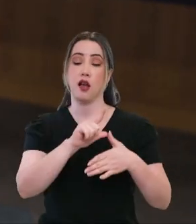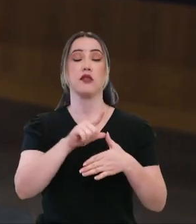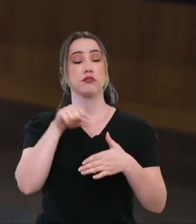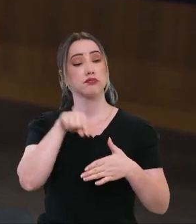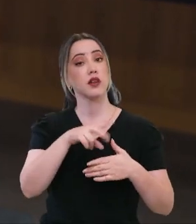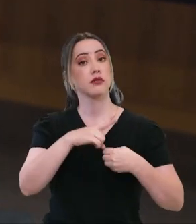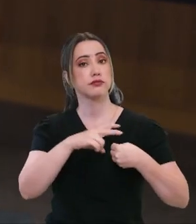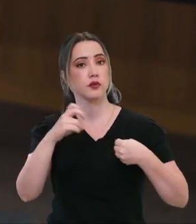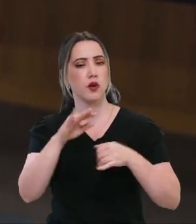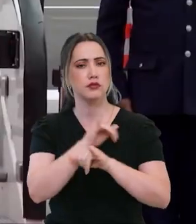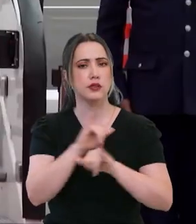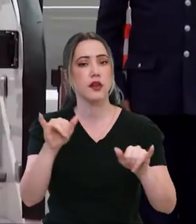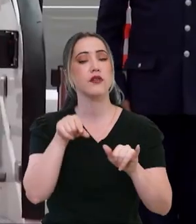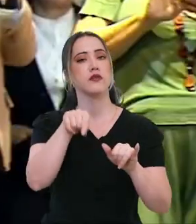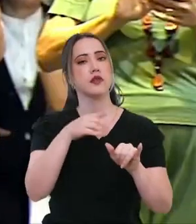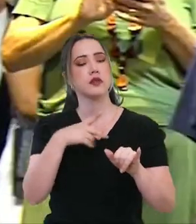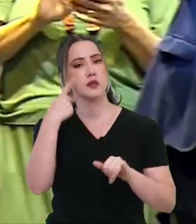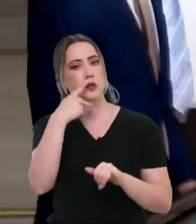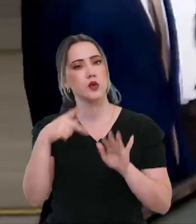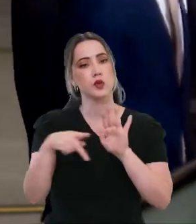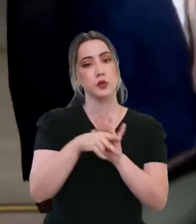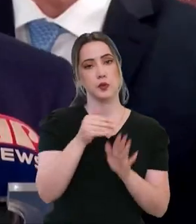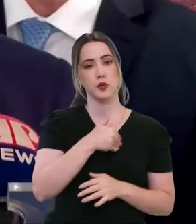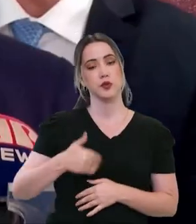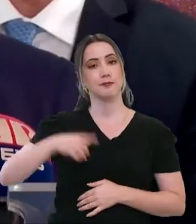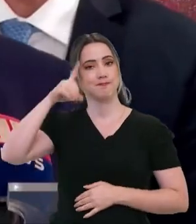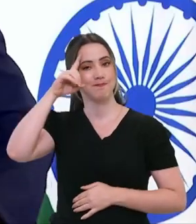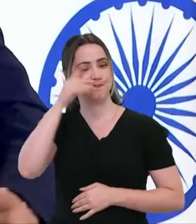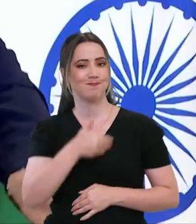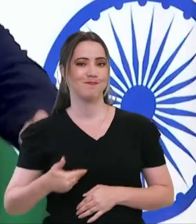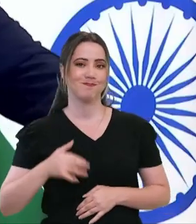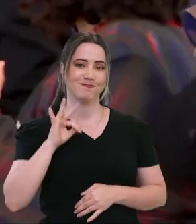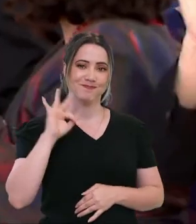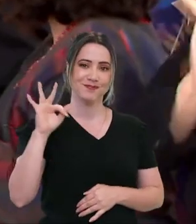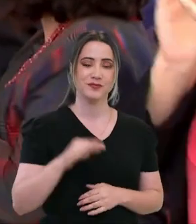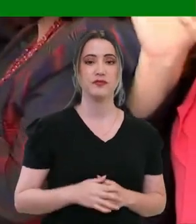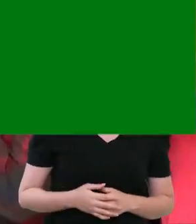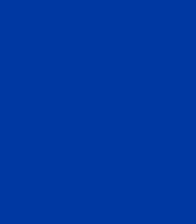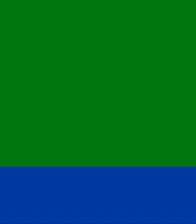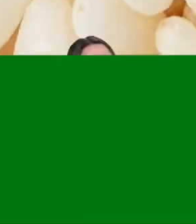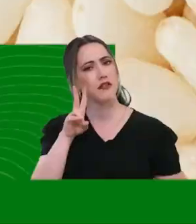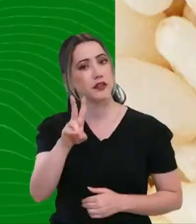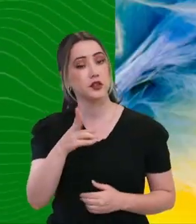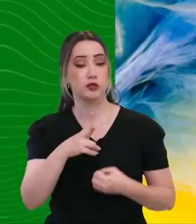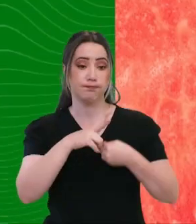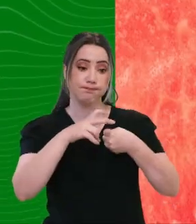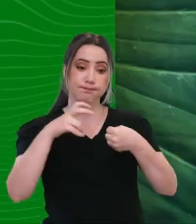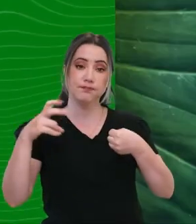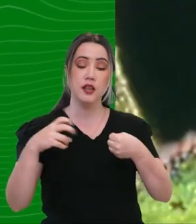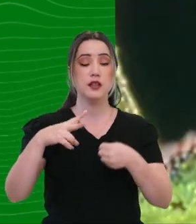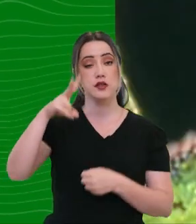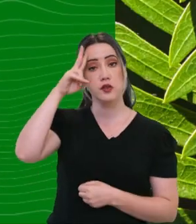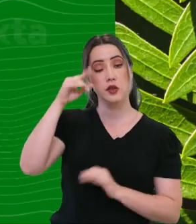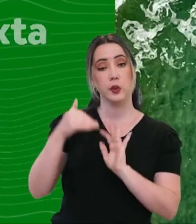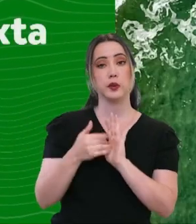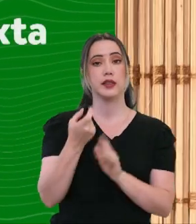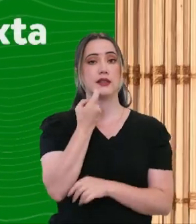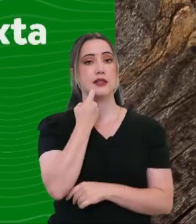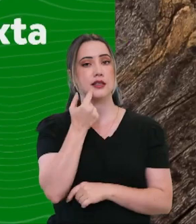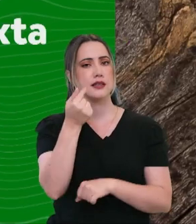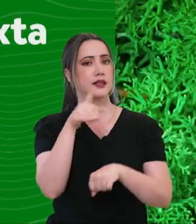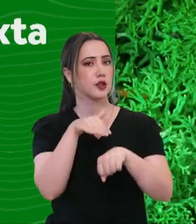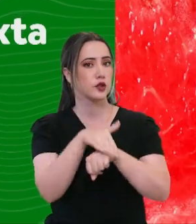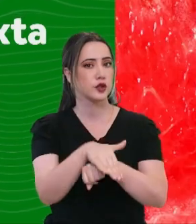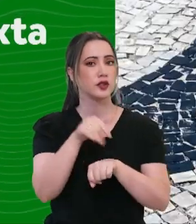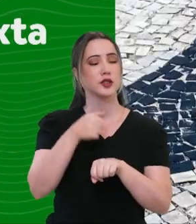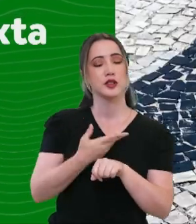do Brasil informa o cidadão sobre as políticas públicas e o dia a dia do governo federal. Acompanhe a Voz do Brasil de segunda a sexta a partir